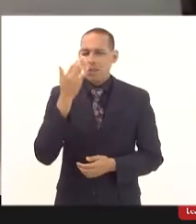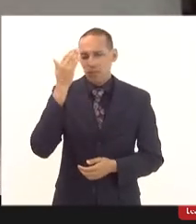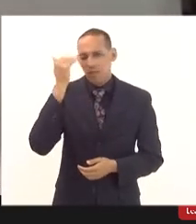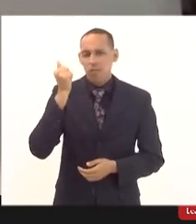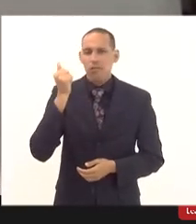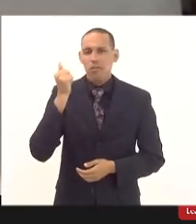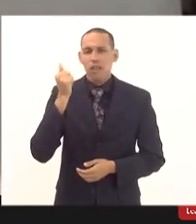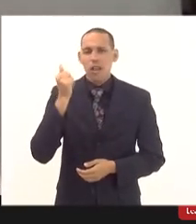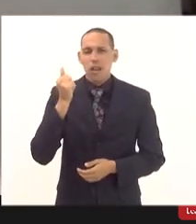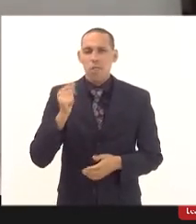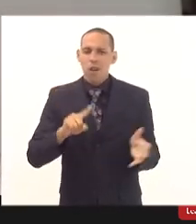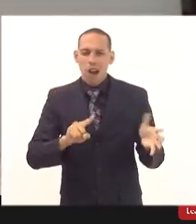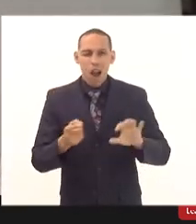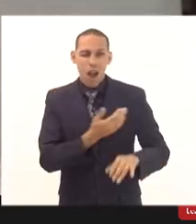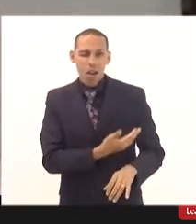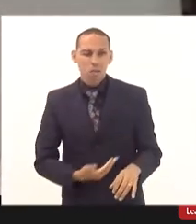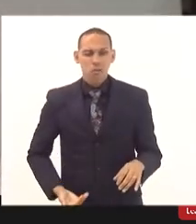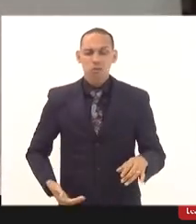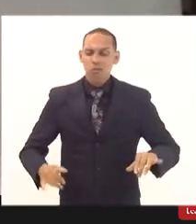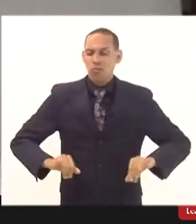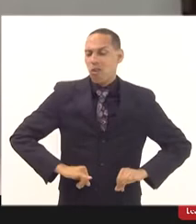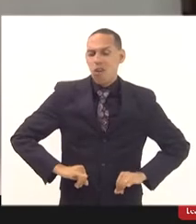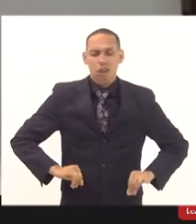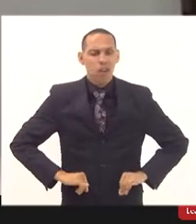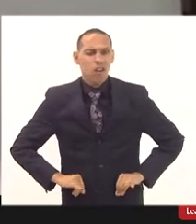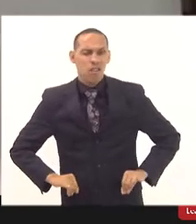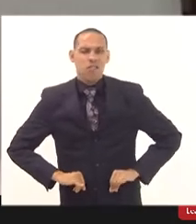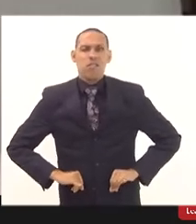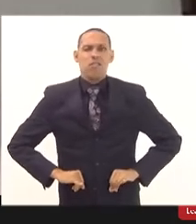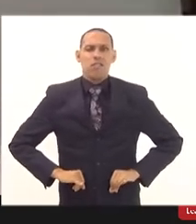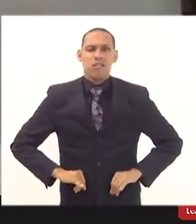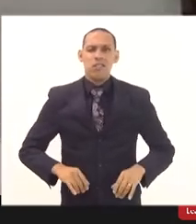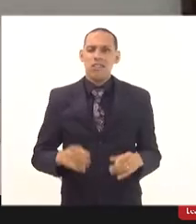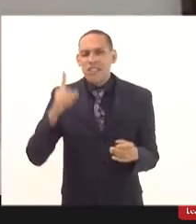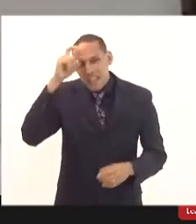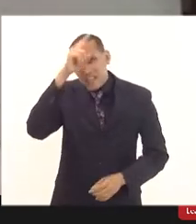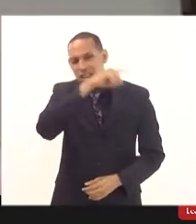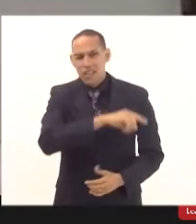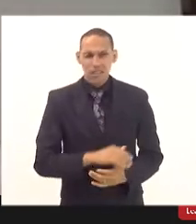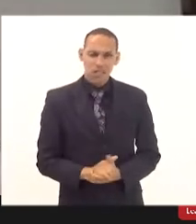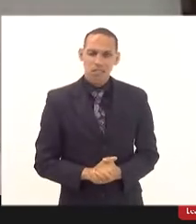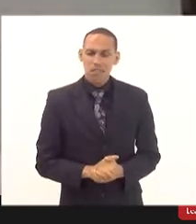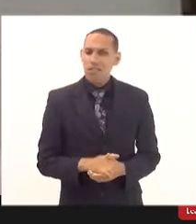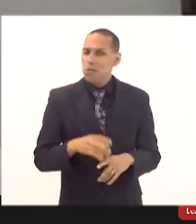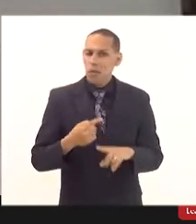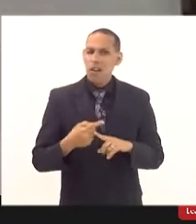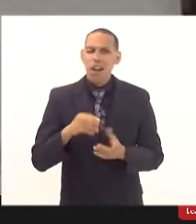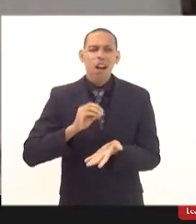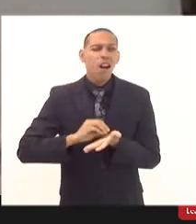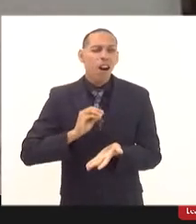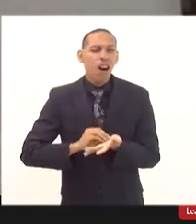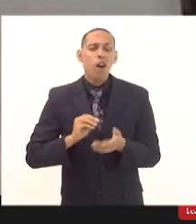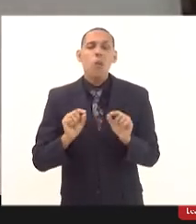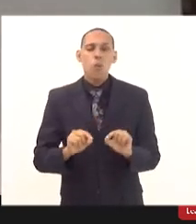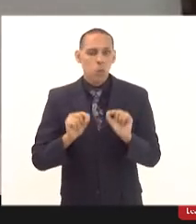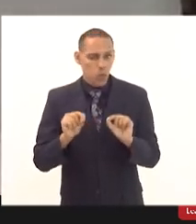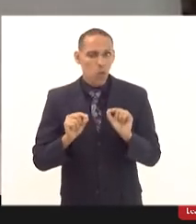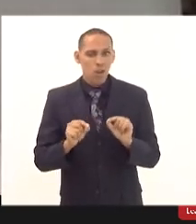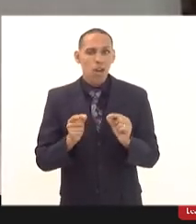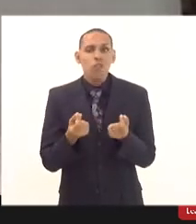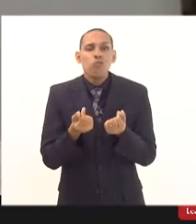sabe que as emissoras públicas como um todo estão sofrendo situações difíceis mas muito pela falta de